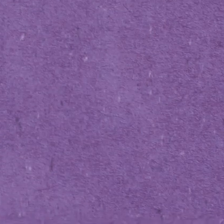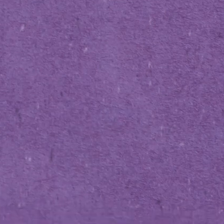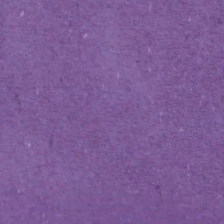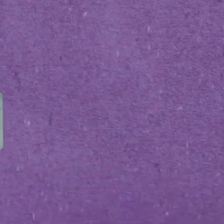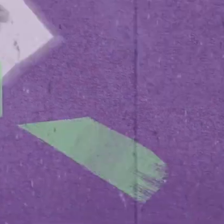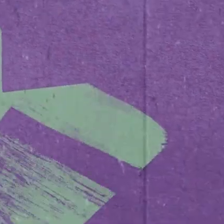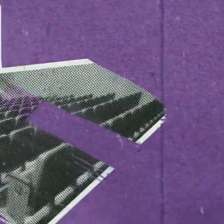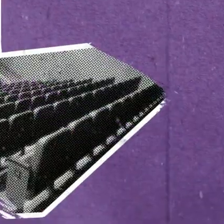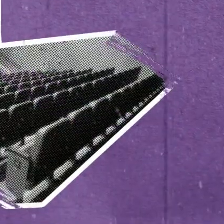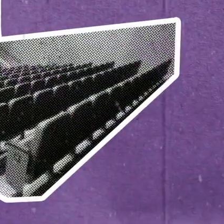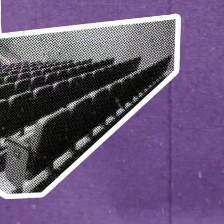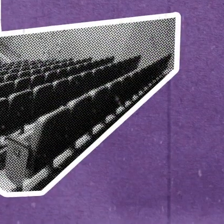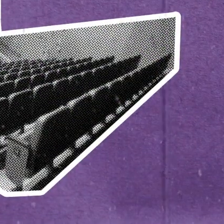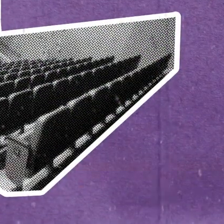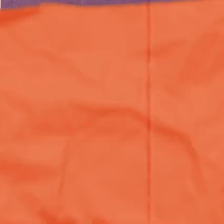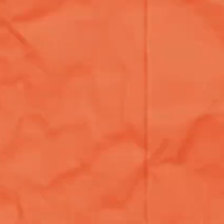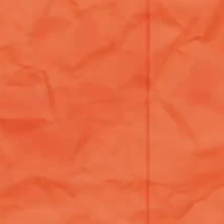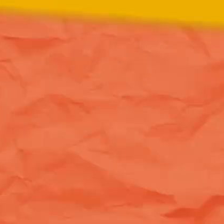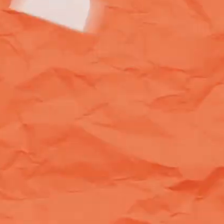Música